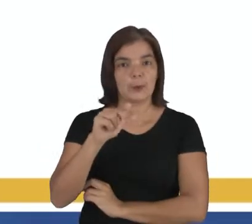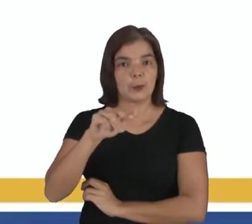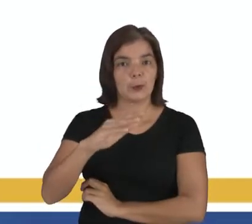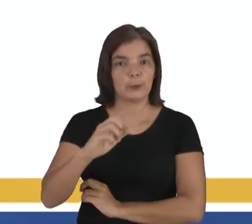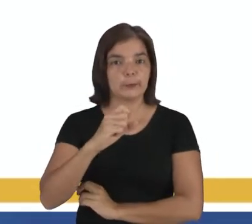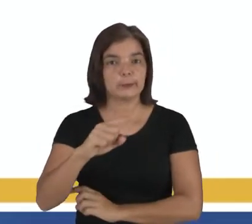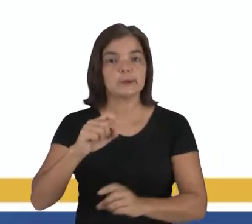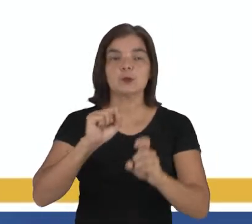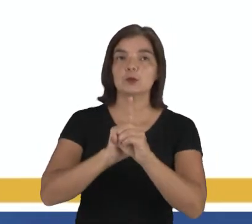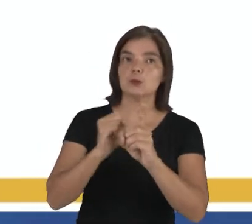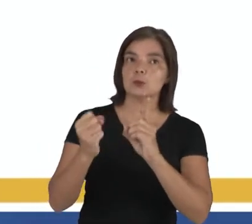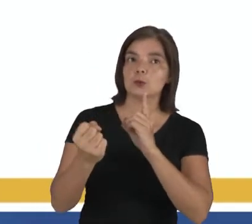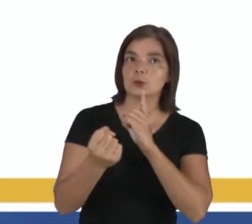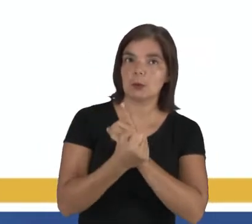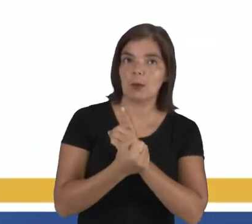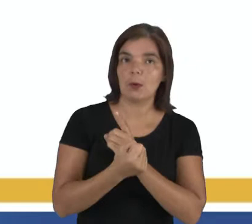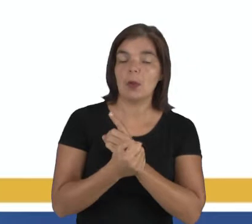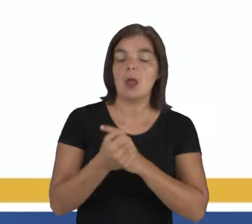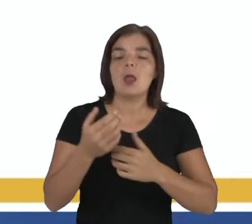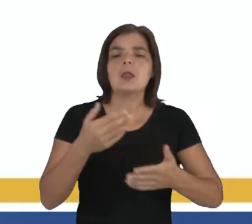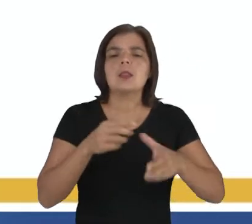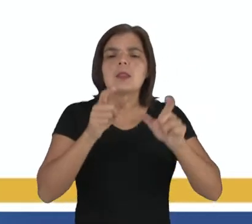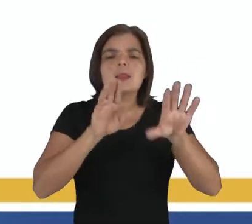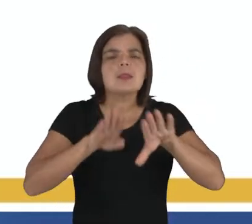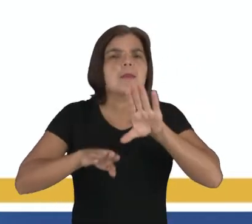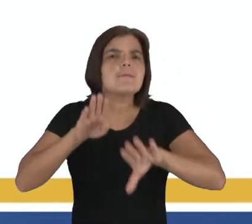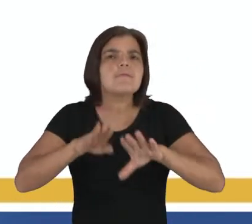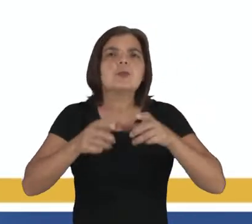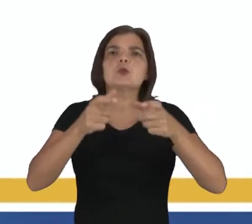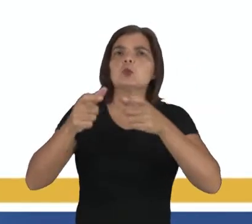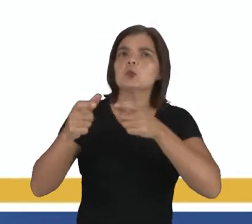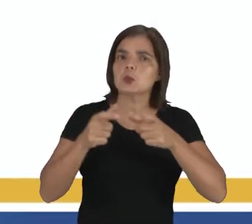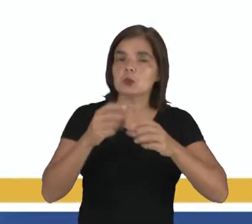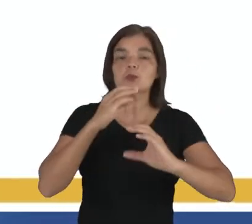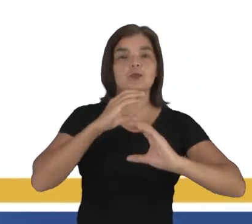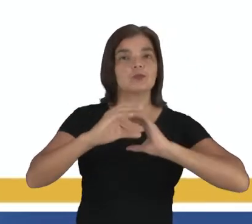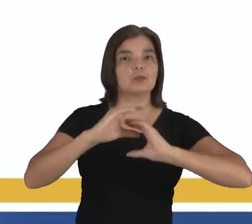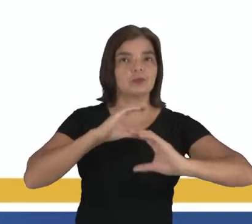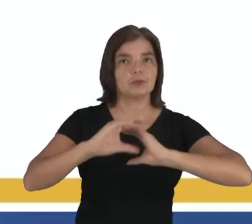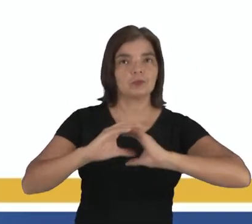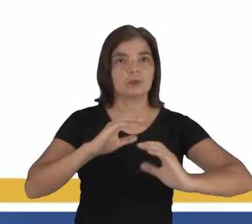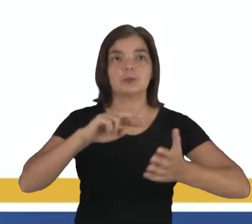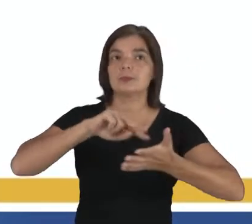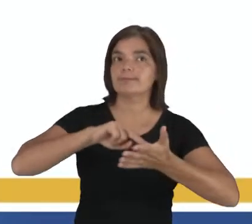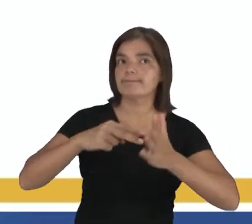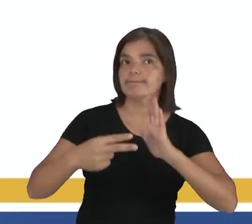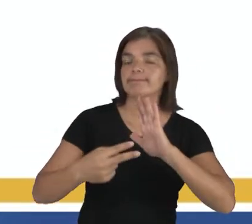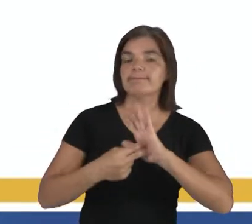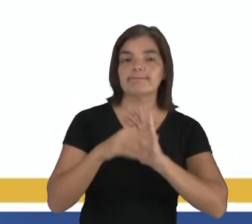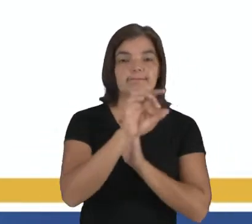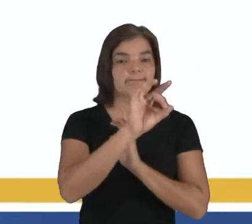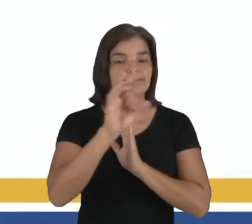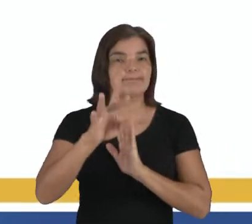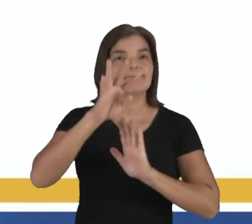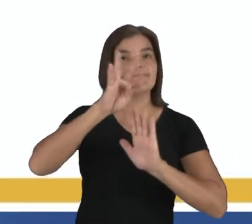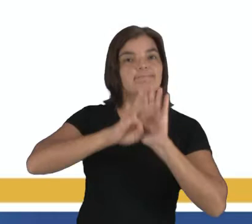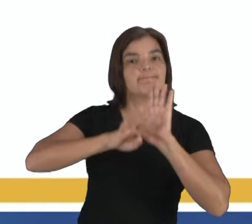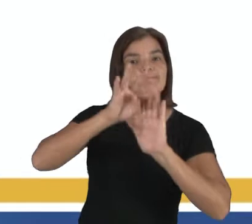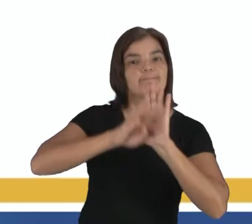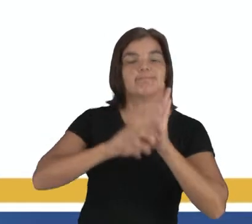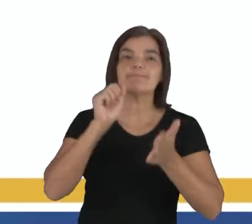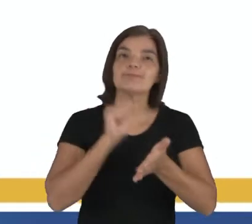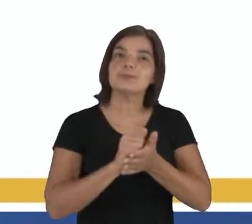textuais apresentam uma função social em uma determinada situação comunicativa, ou seja,